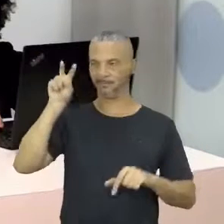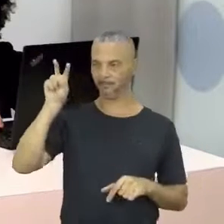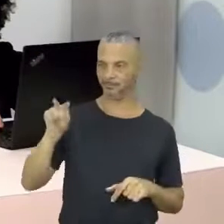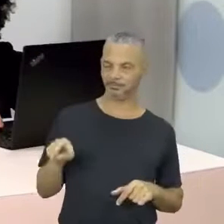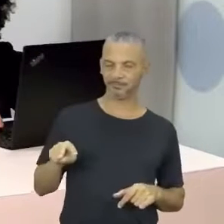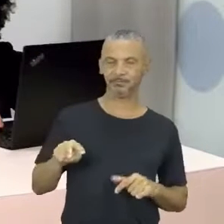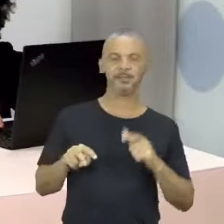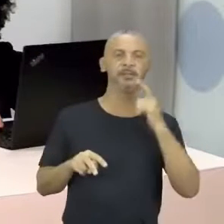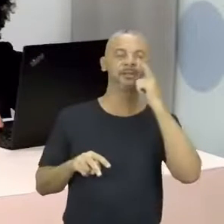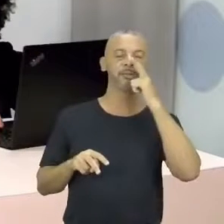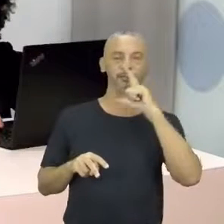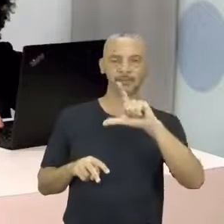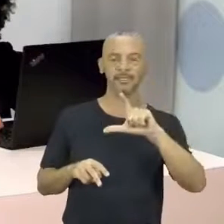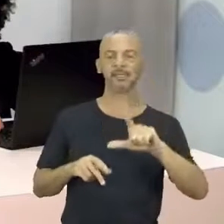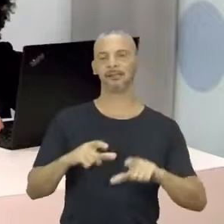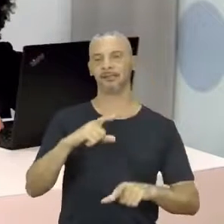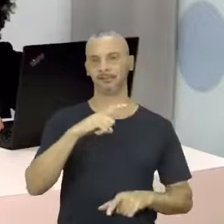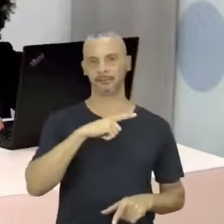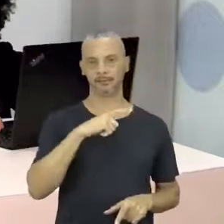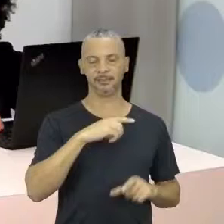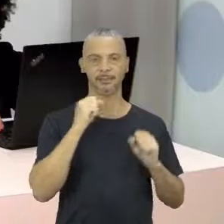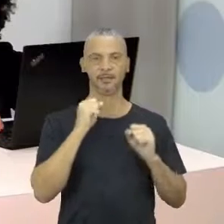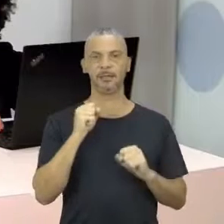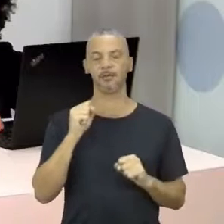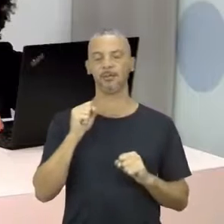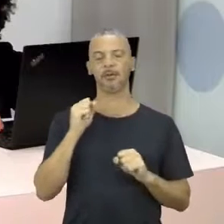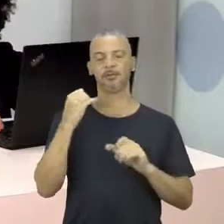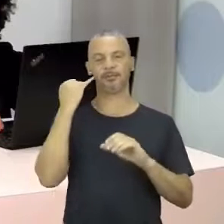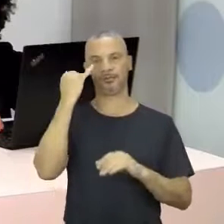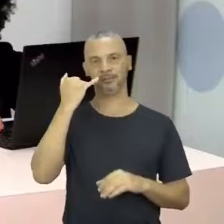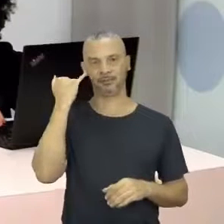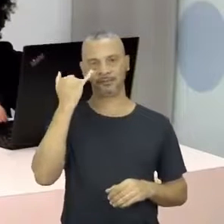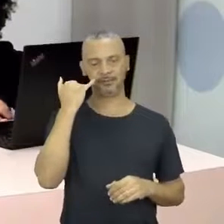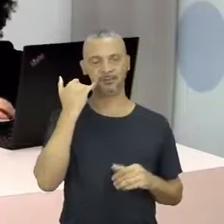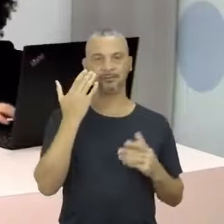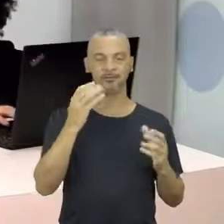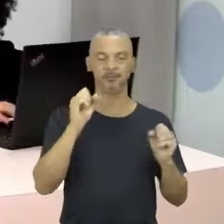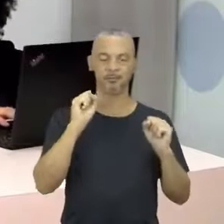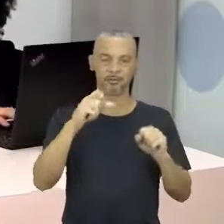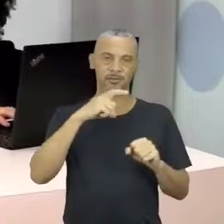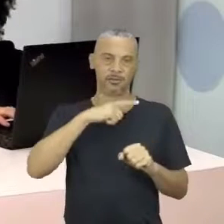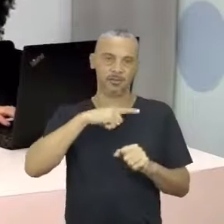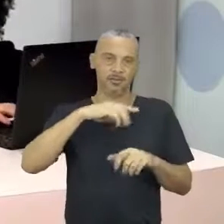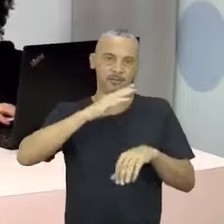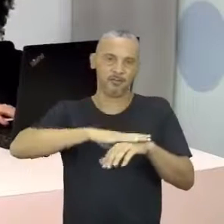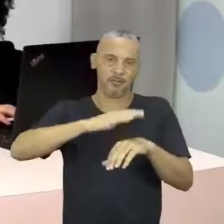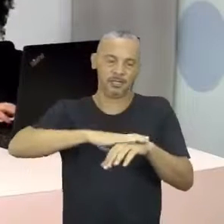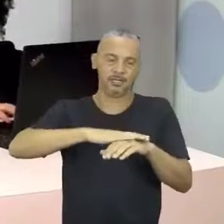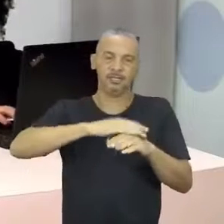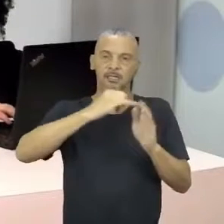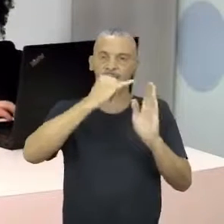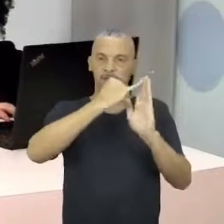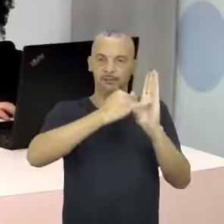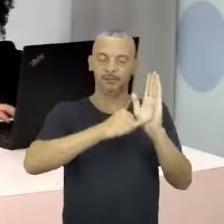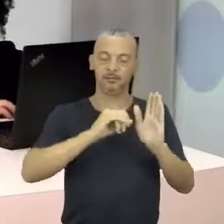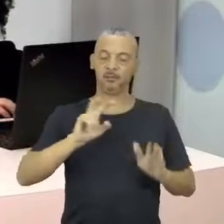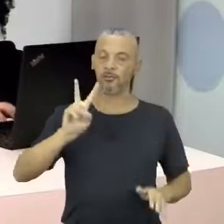para que você veja que você pode sim fazer a sua inscrição, desde que tenha feito, né, a inscrição na